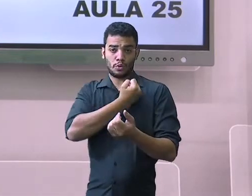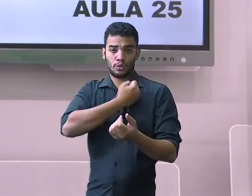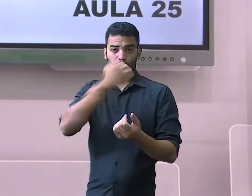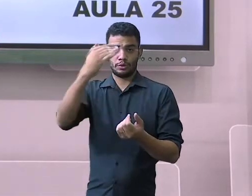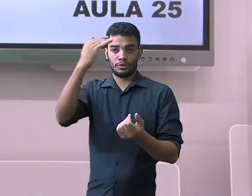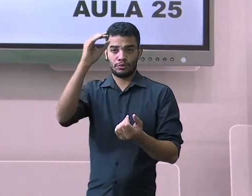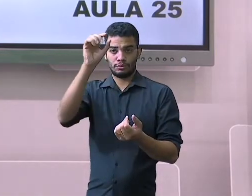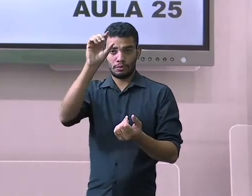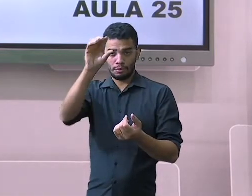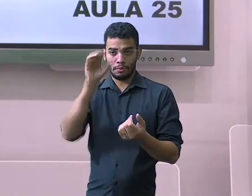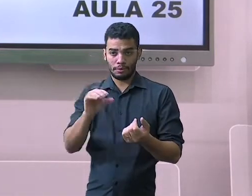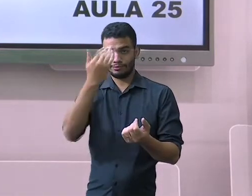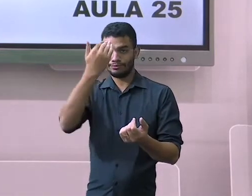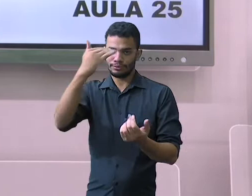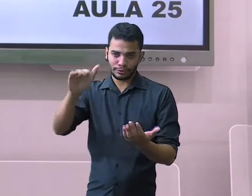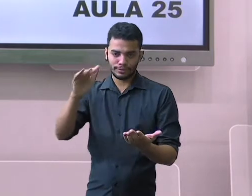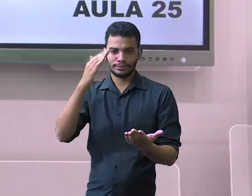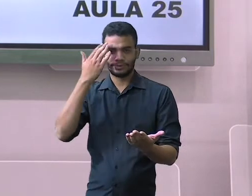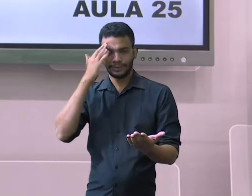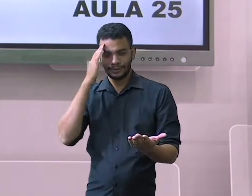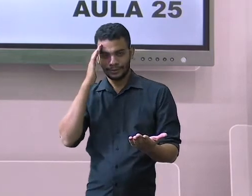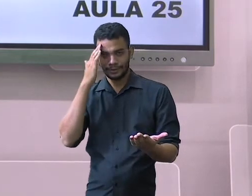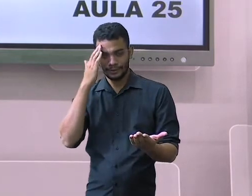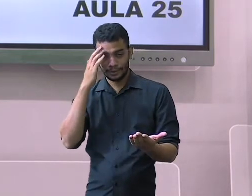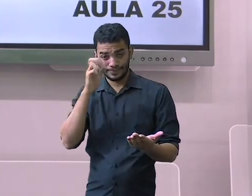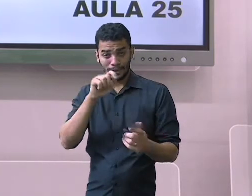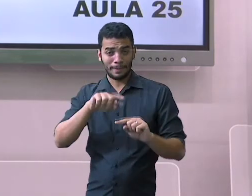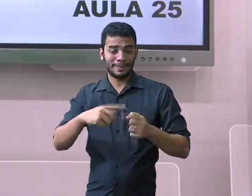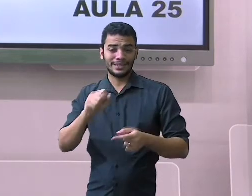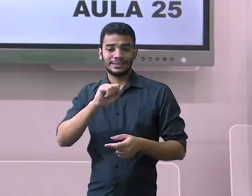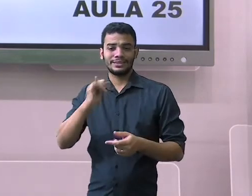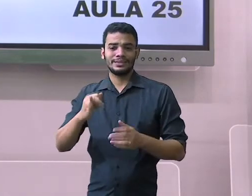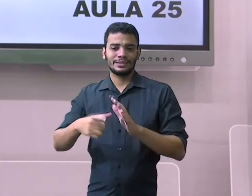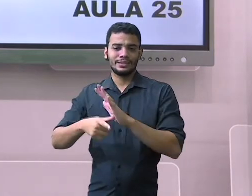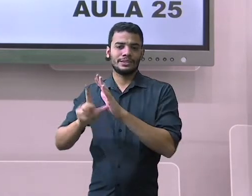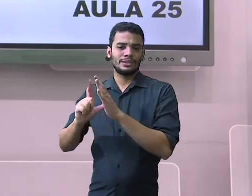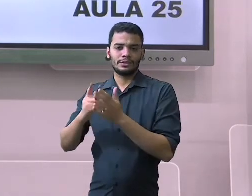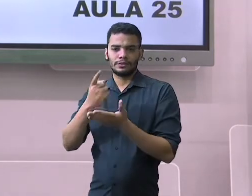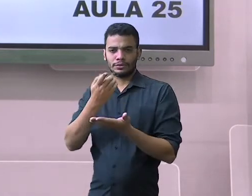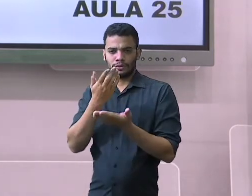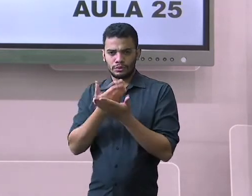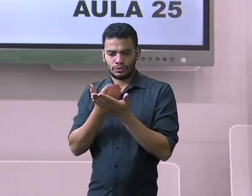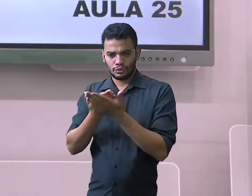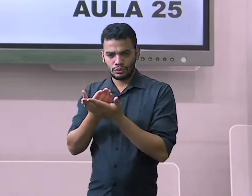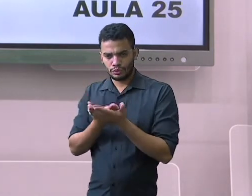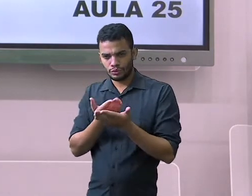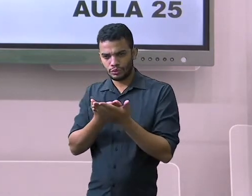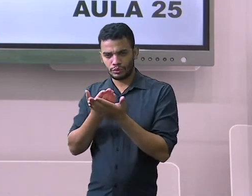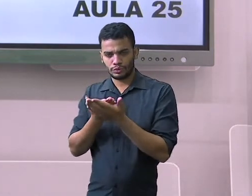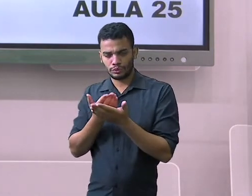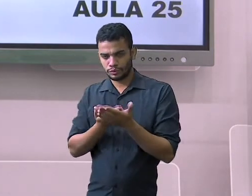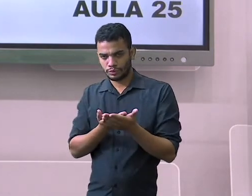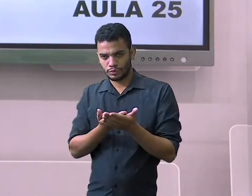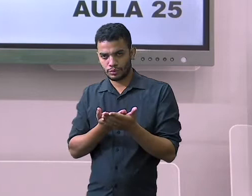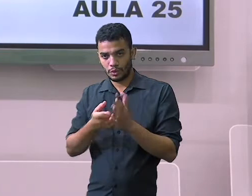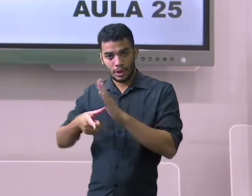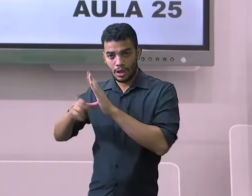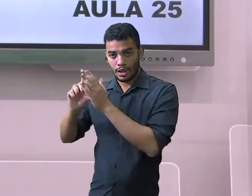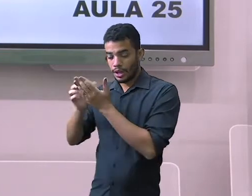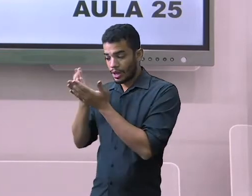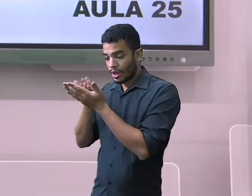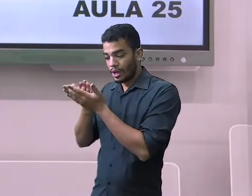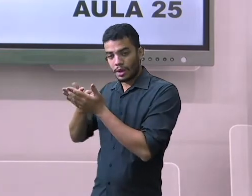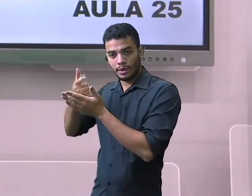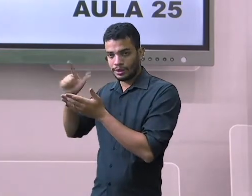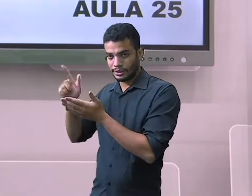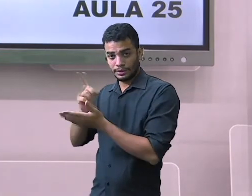sobre frações. Se você não assistiu a primeira aula sobre frações, é importantíssimo que você